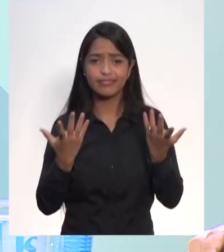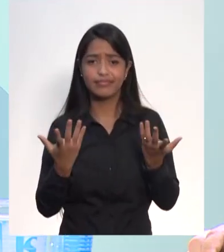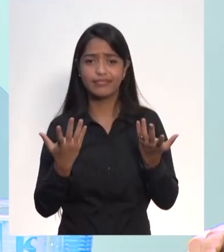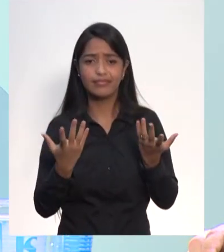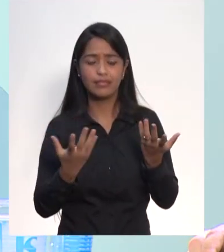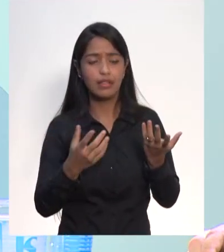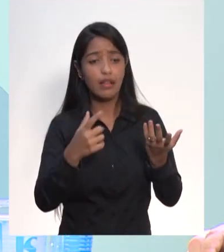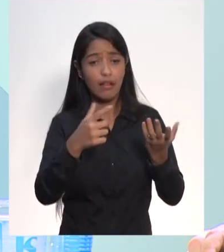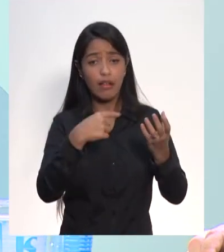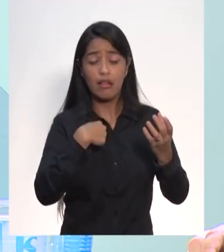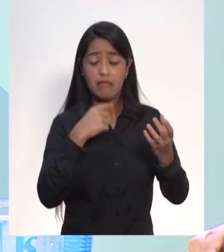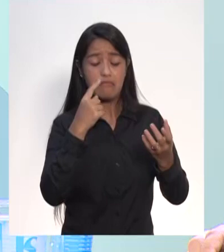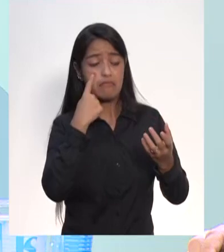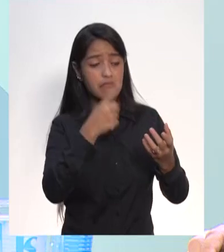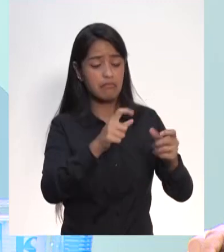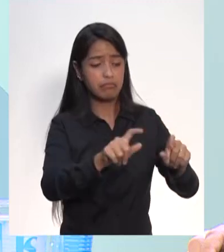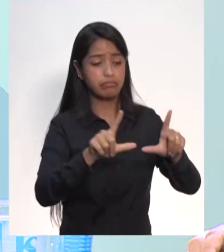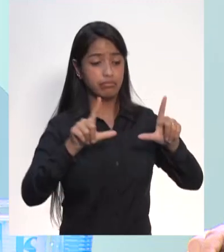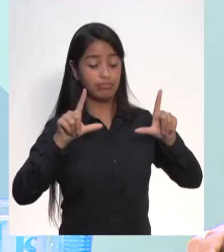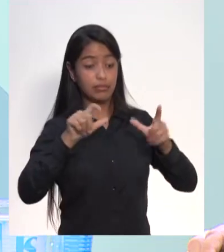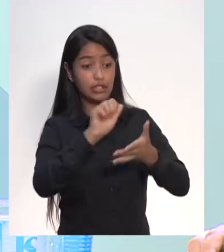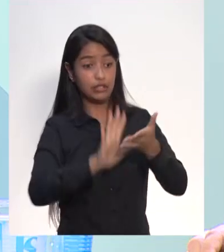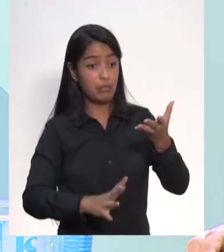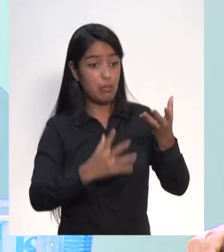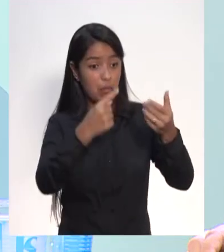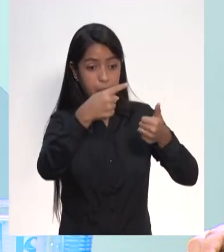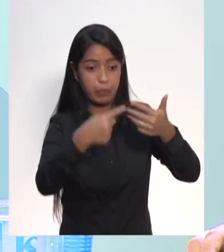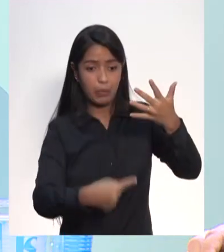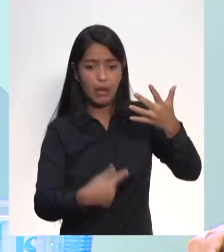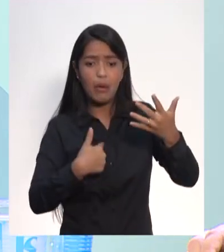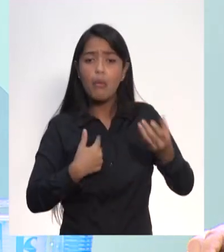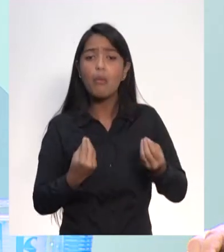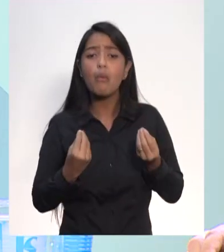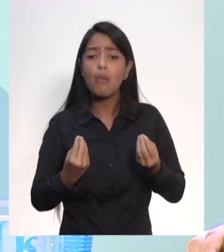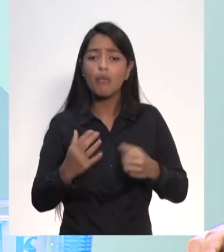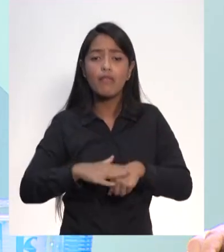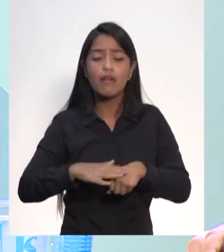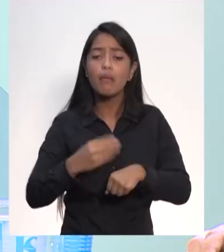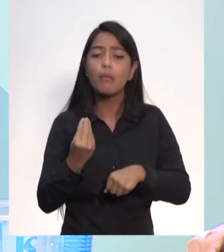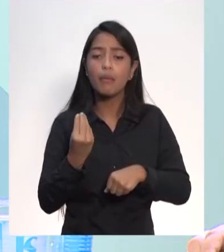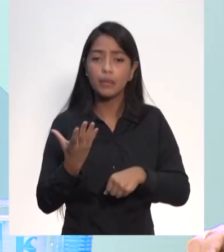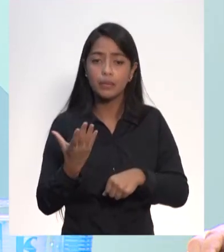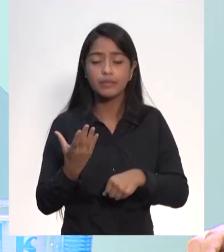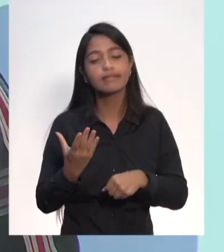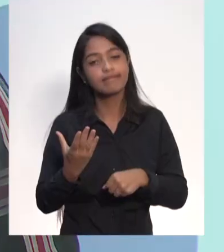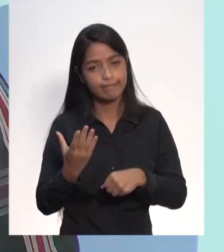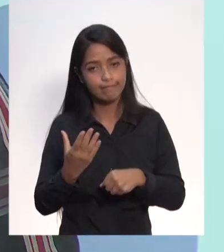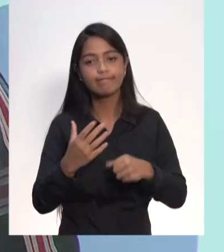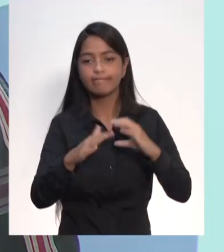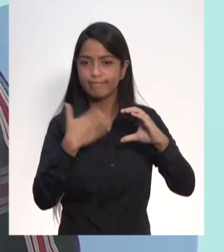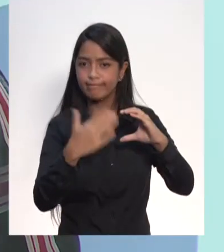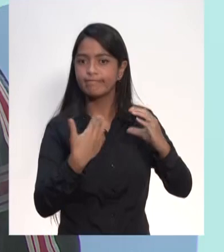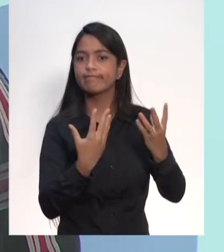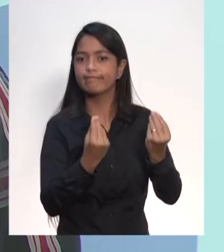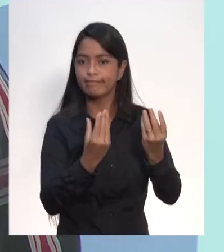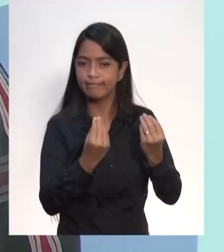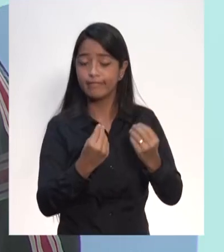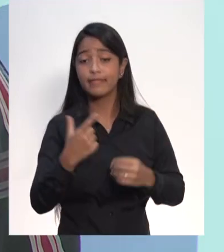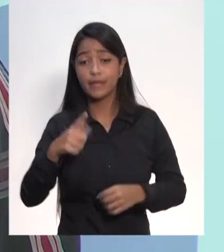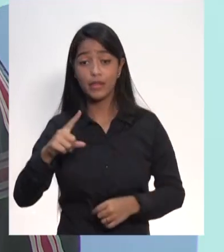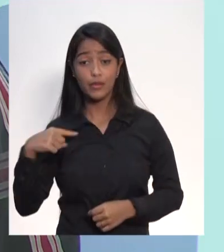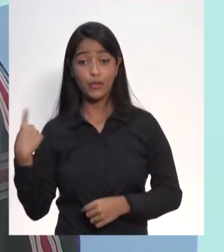de atividades, mas como que vai dar conta de tudo isso? E é um desafio para a gente também, né? É um momento que traz